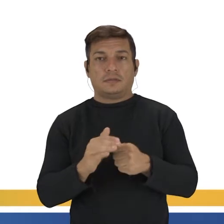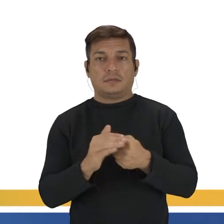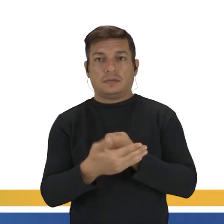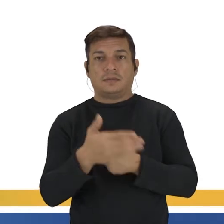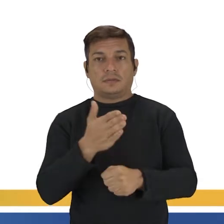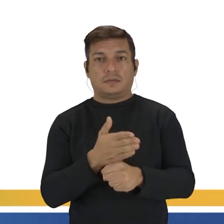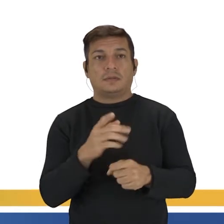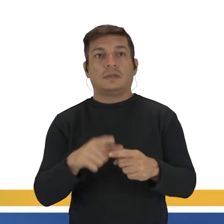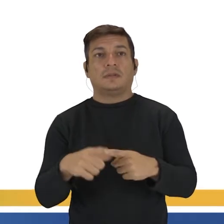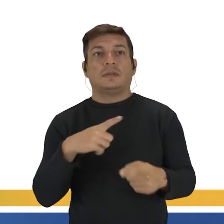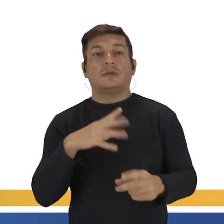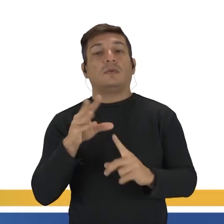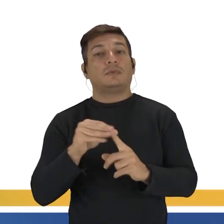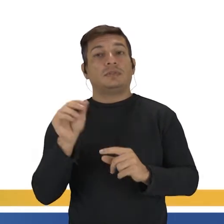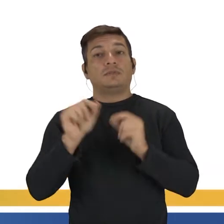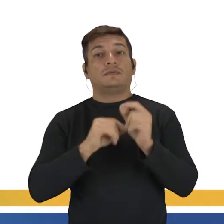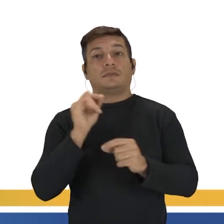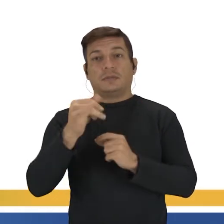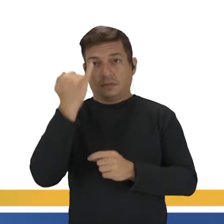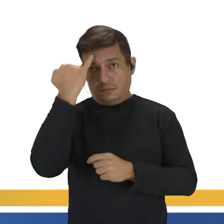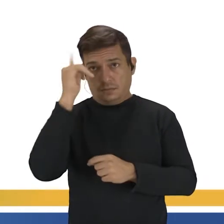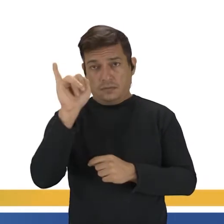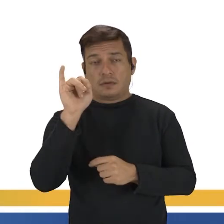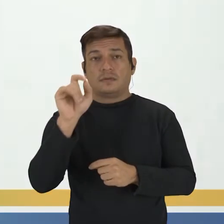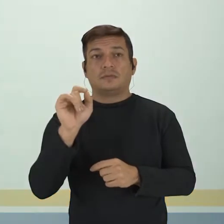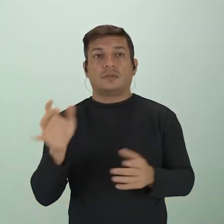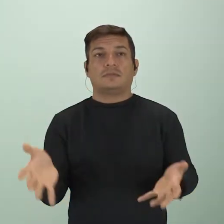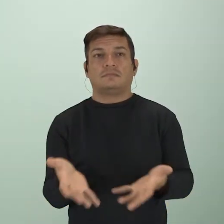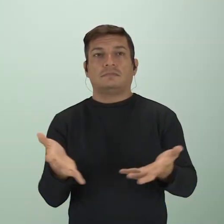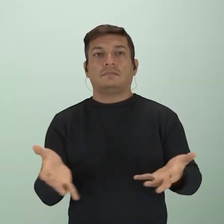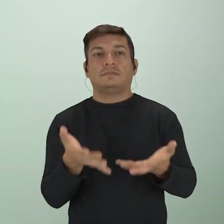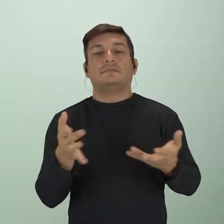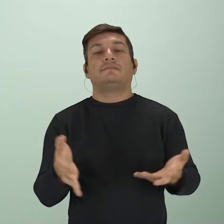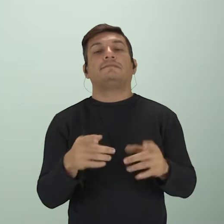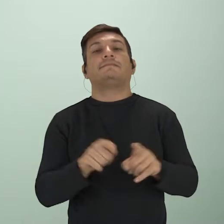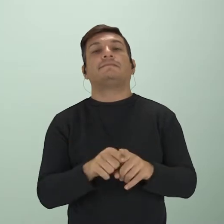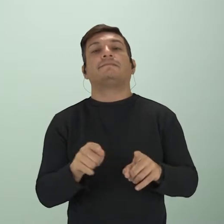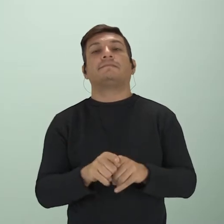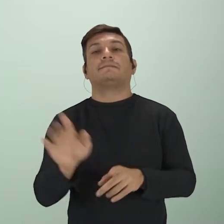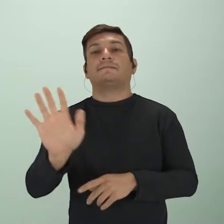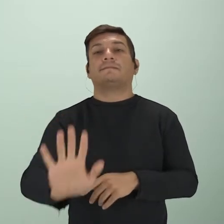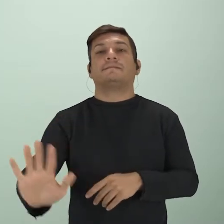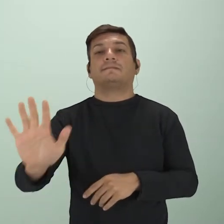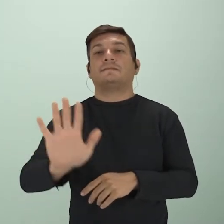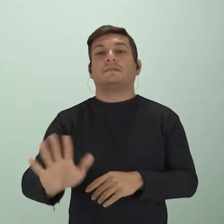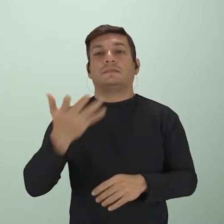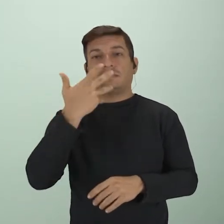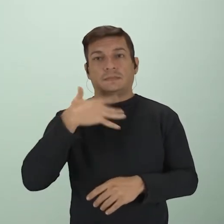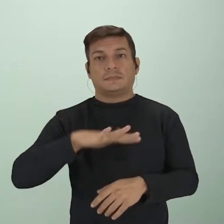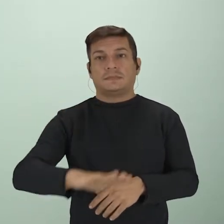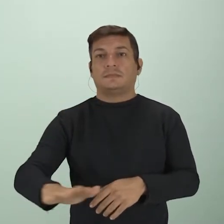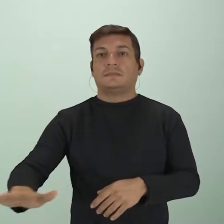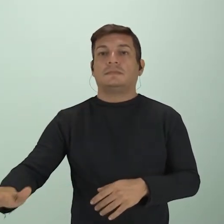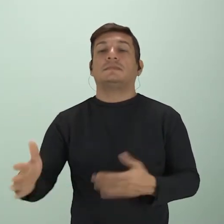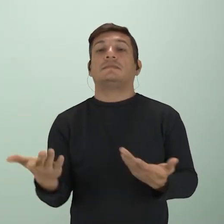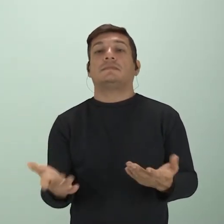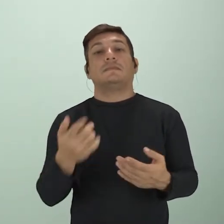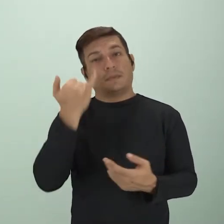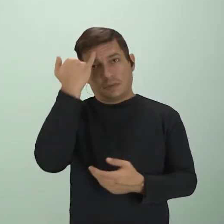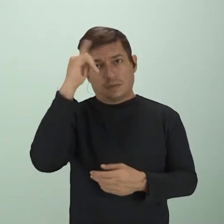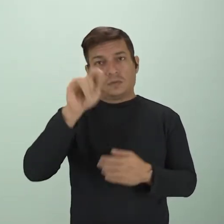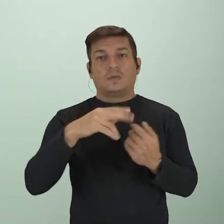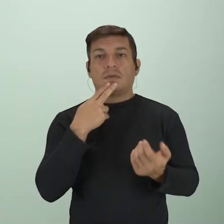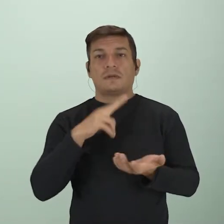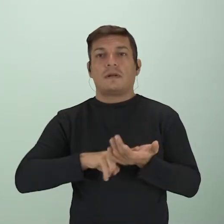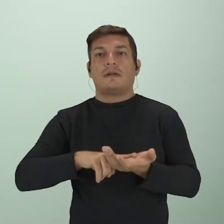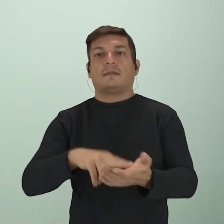também tinha um objetivo ideológico, né? Já estimulando também esse nacionalismo nas crianças. Né? Criou a Carta